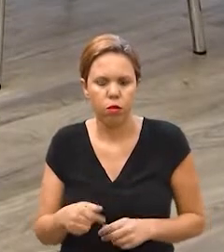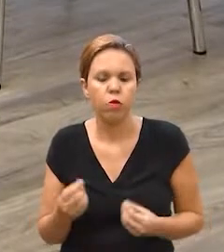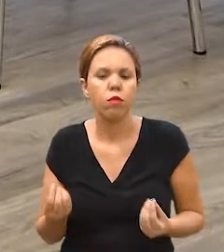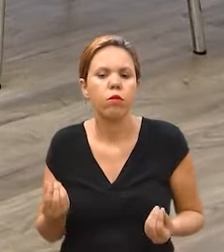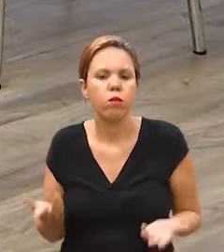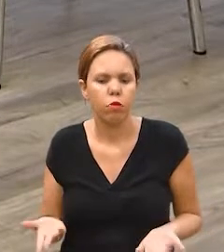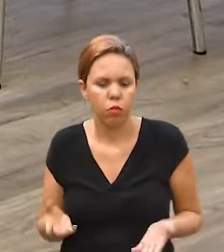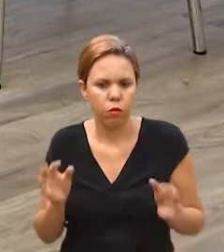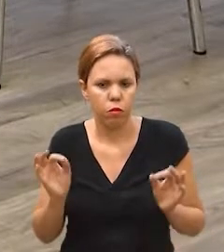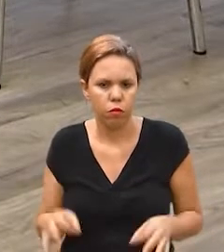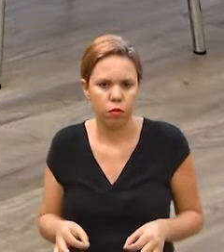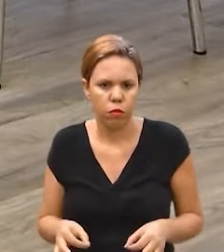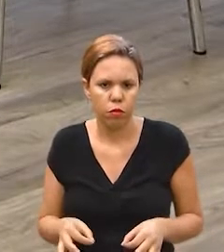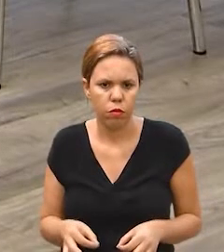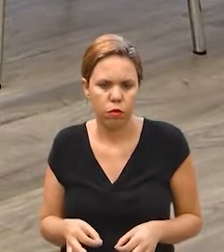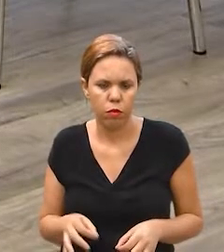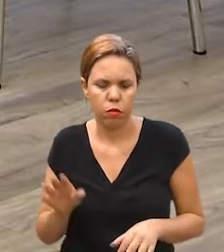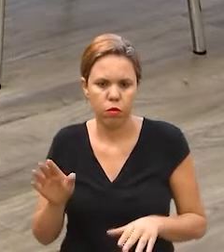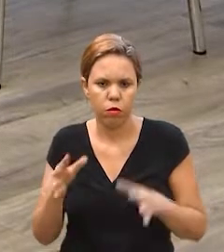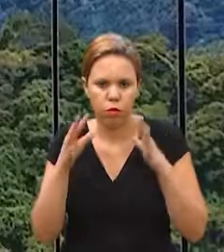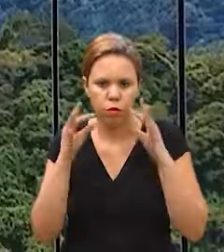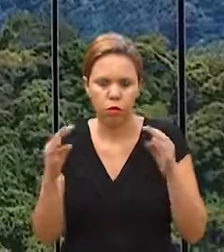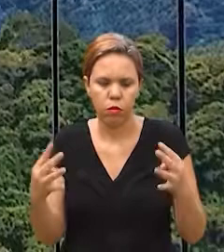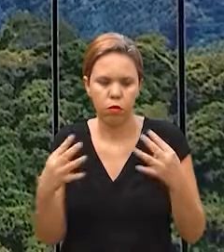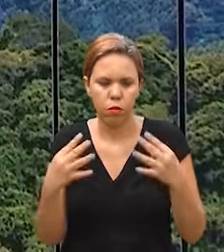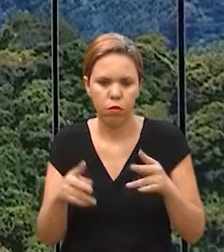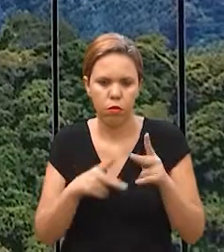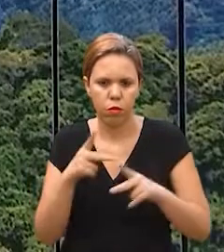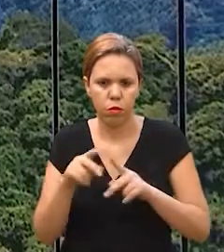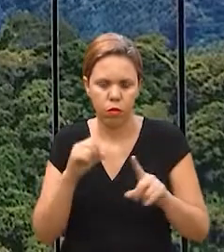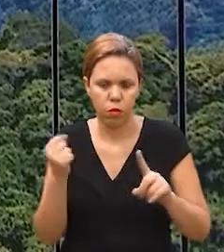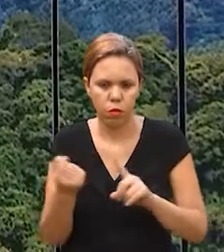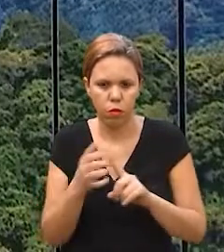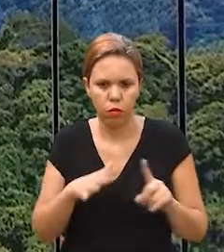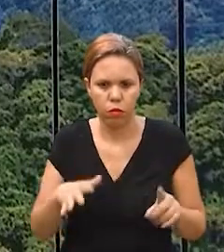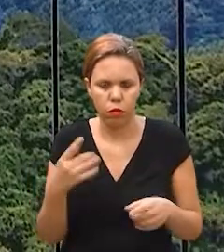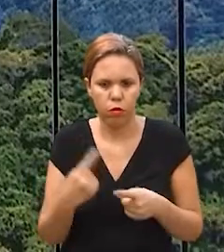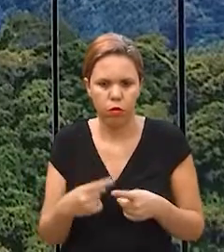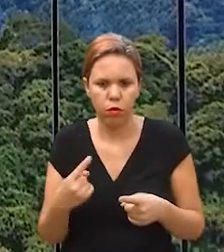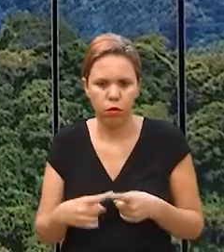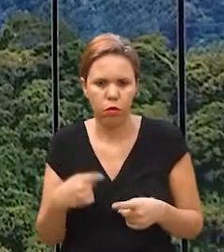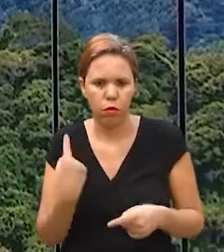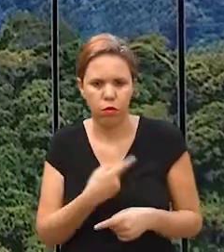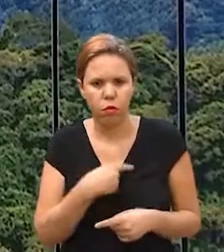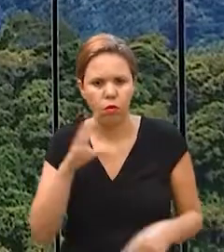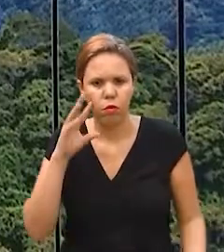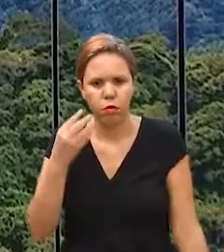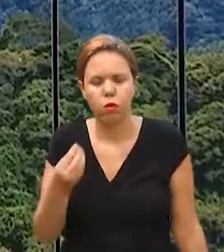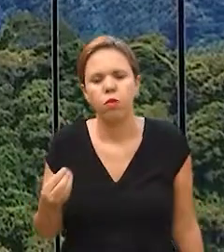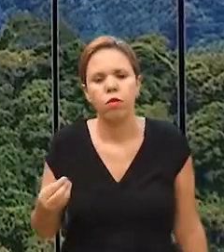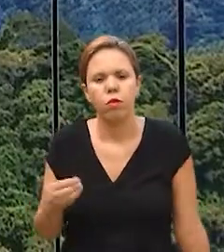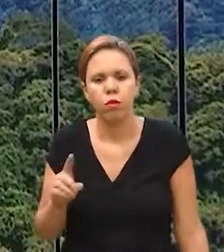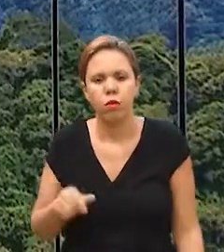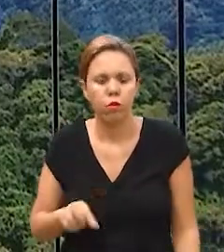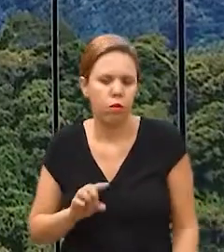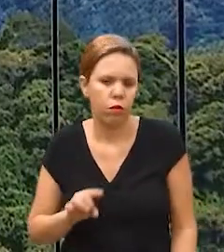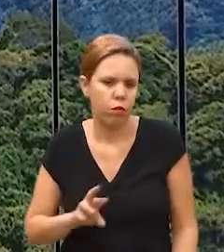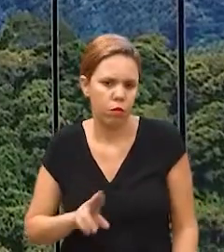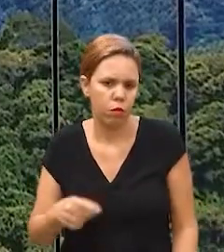Justamente para chamar a atenção da sociedade. Porque no nosso entendimento, isso não é somente nosso, mas